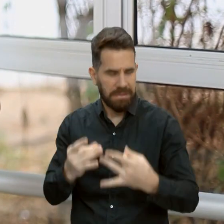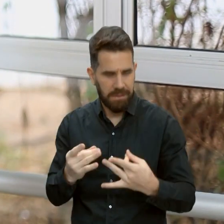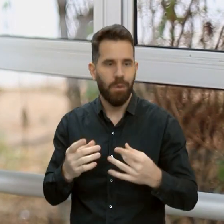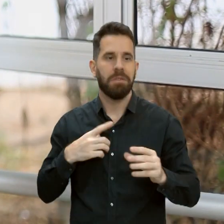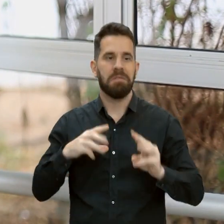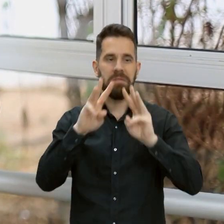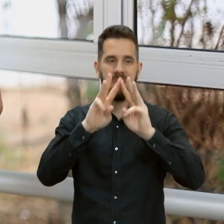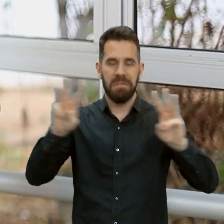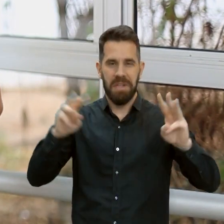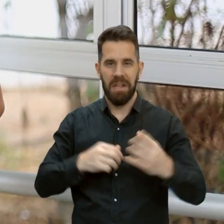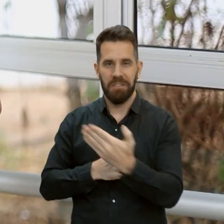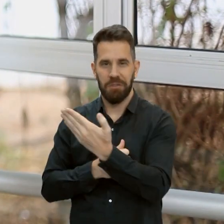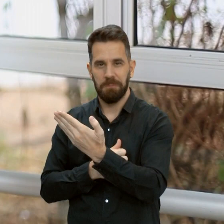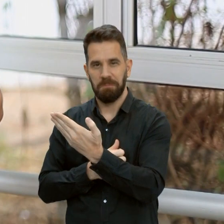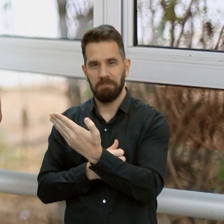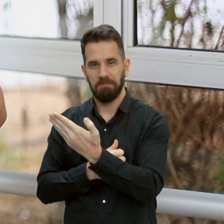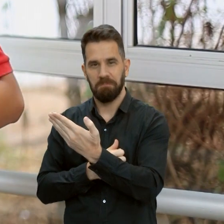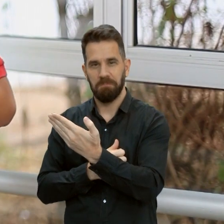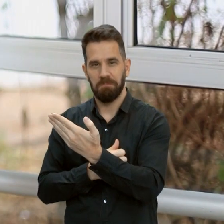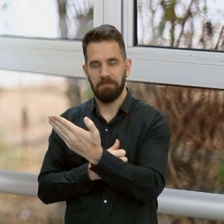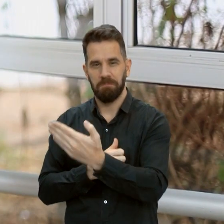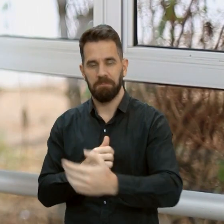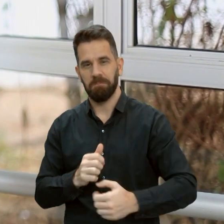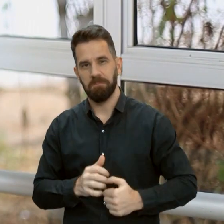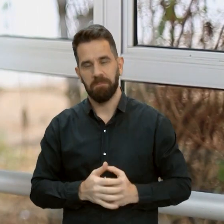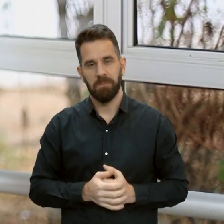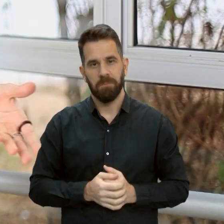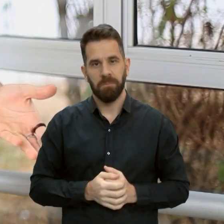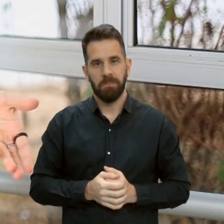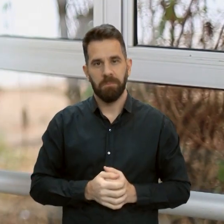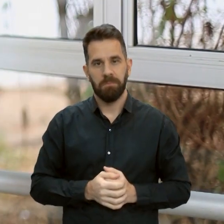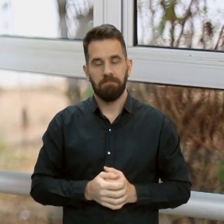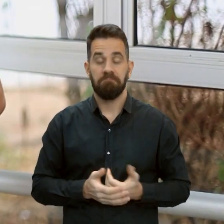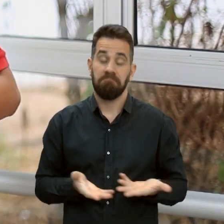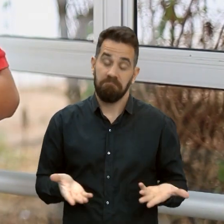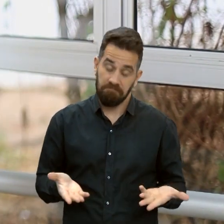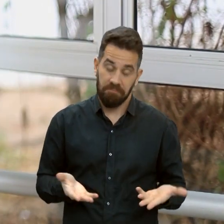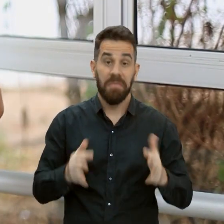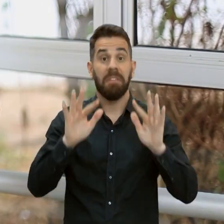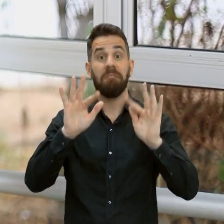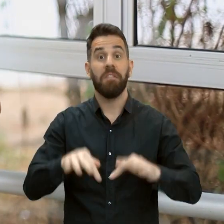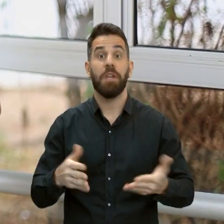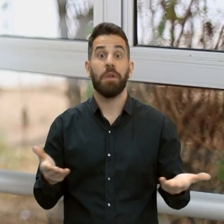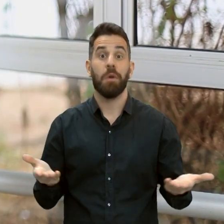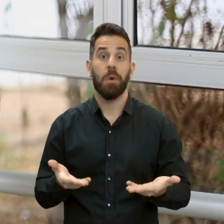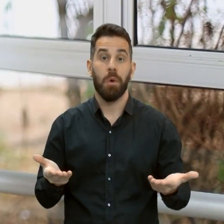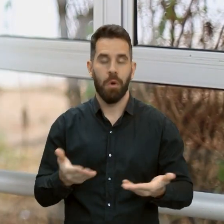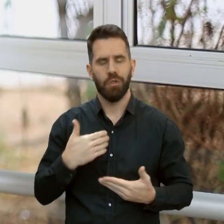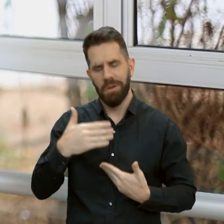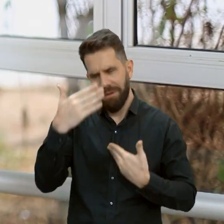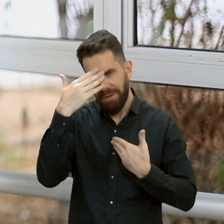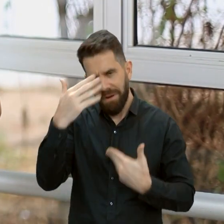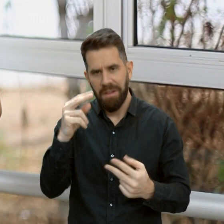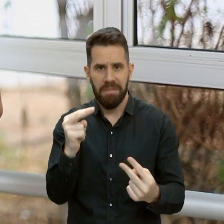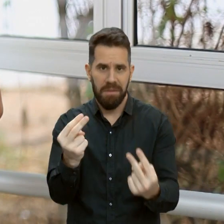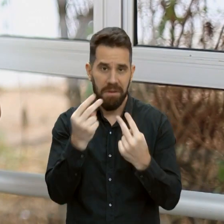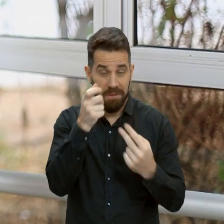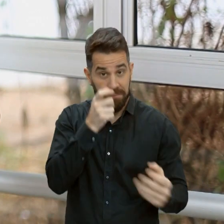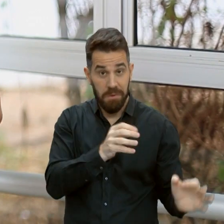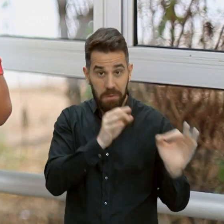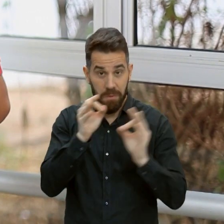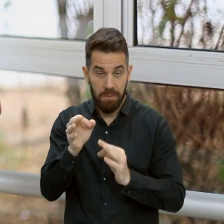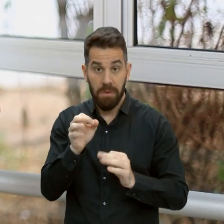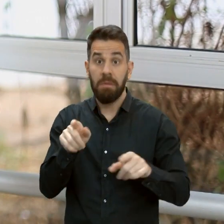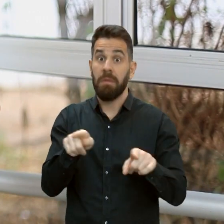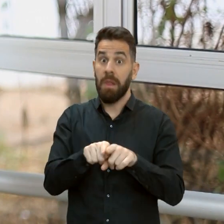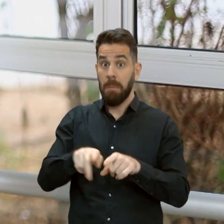site emac.fg.br. E essa foi a agenda de hoje. Eu agradeço pela sua companhia e te lembro